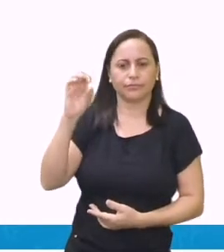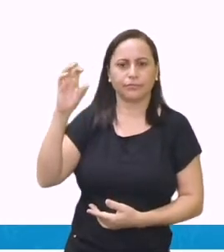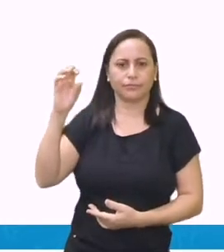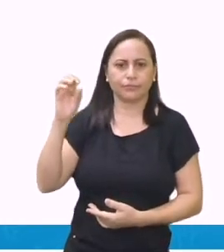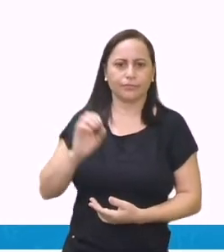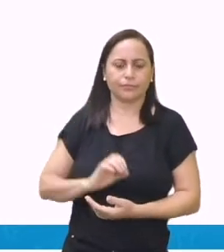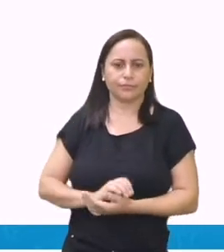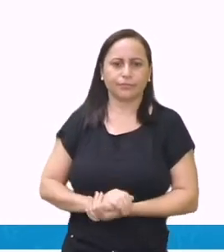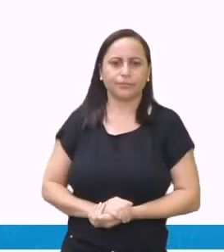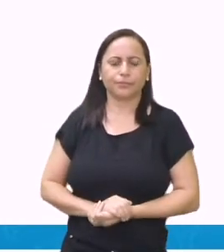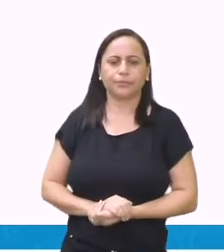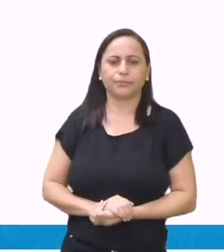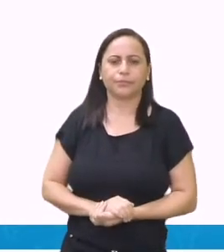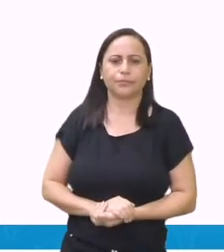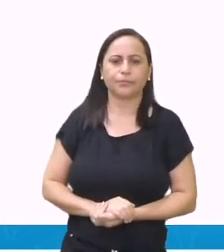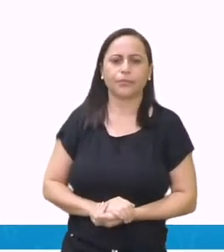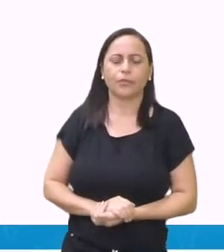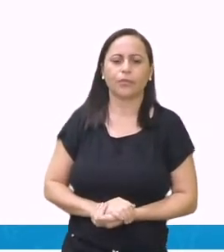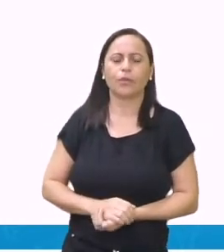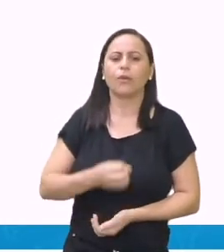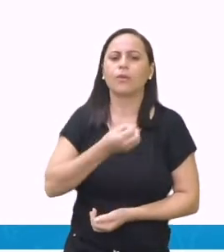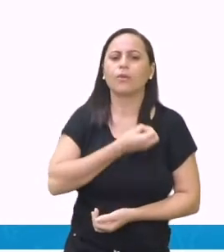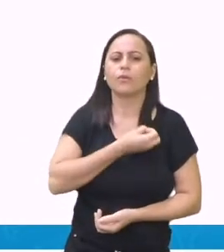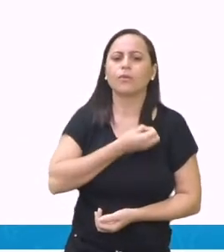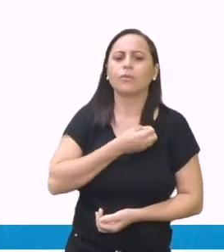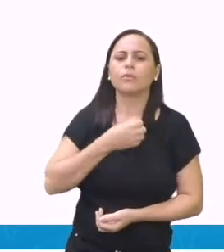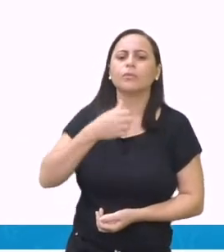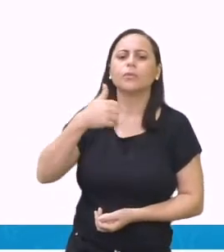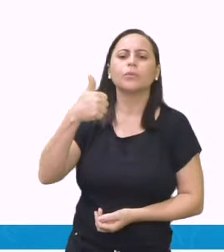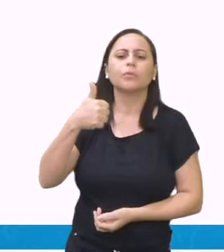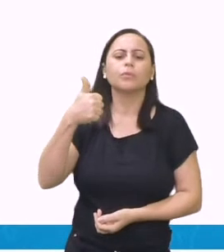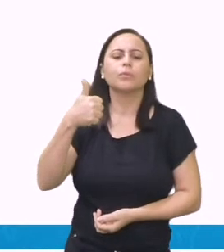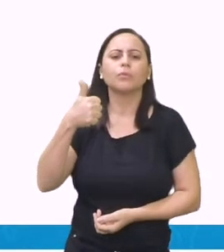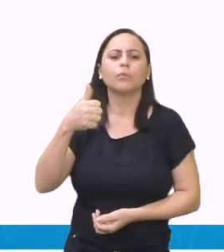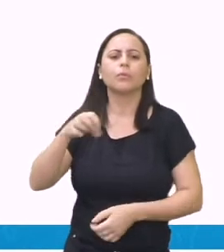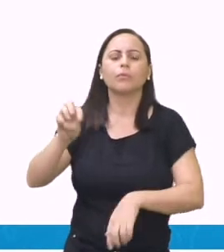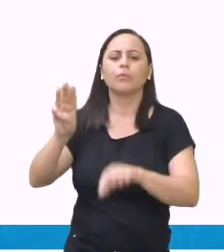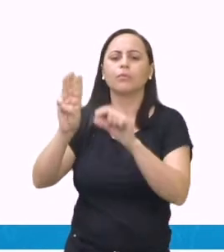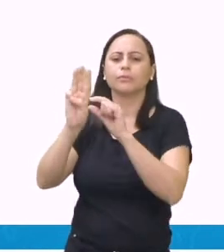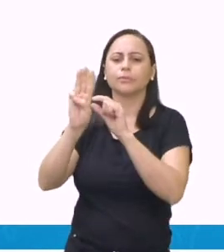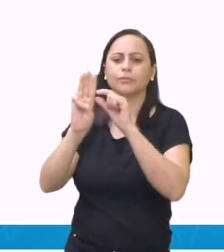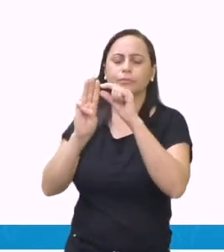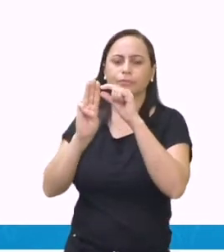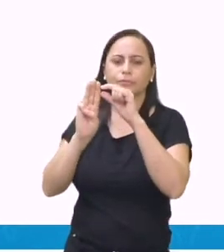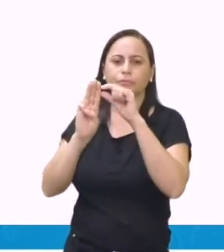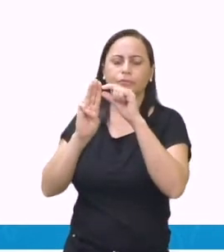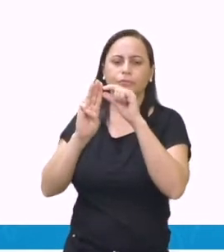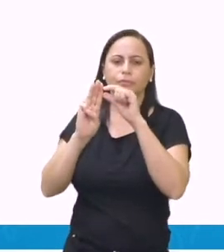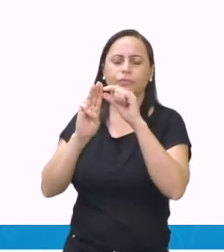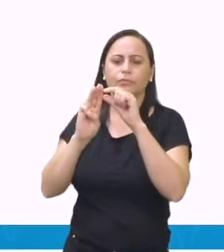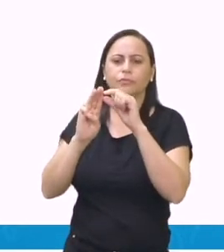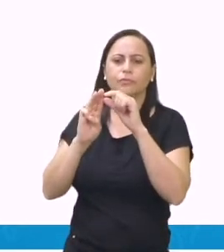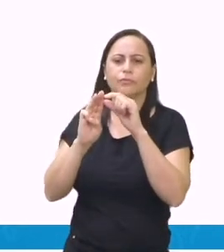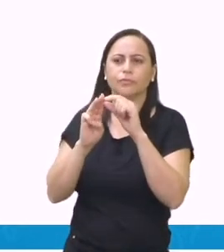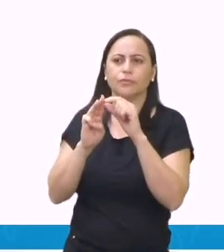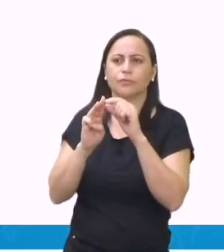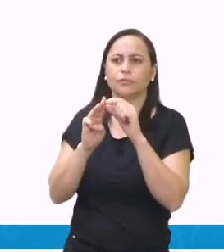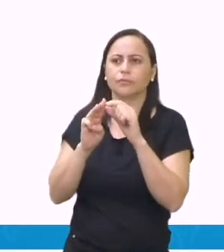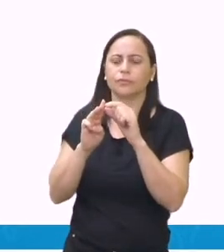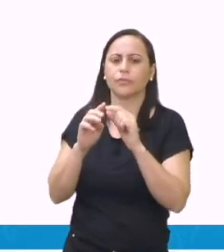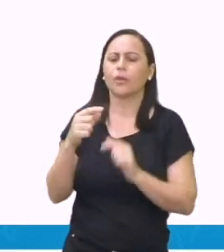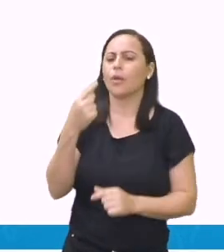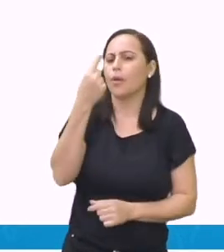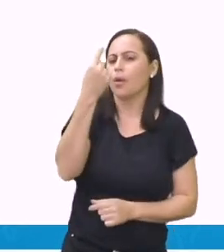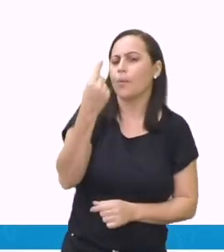unidades. E o número 1 está ocupando a ordem da centena. Eu tenho